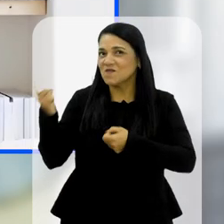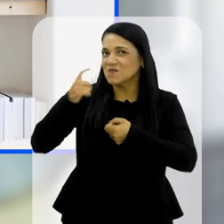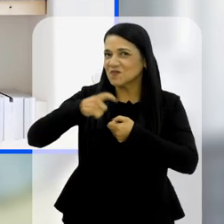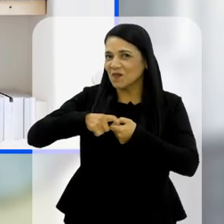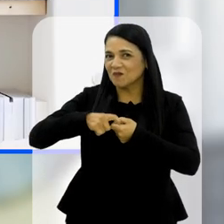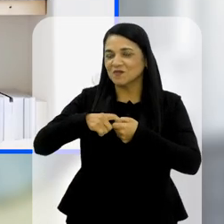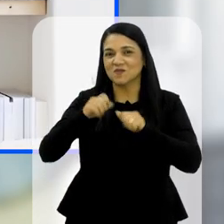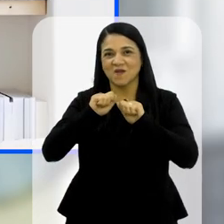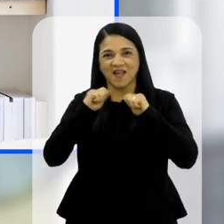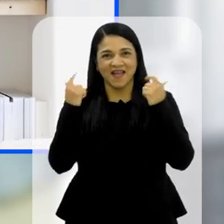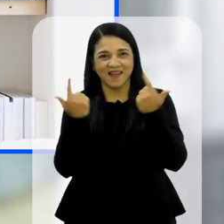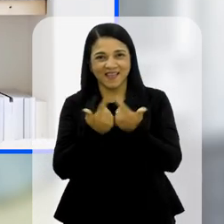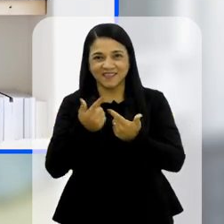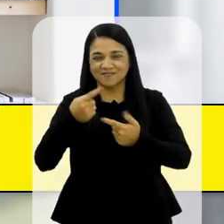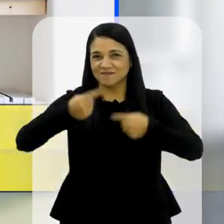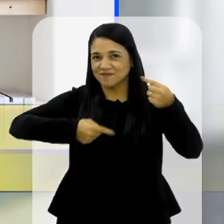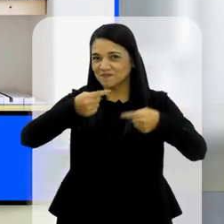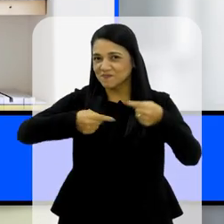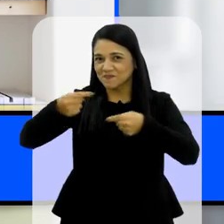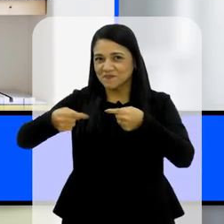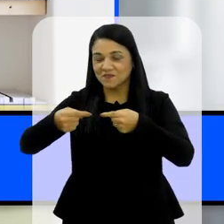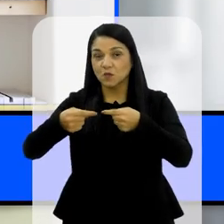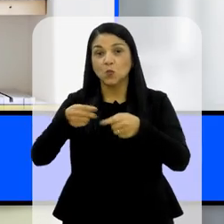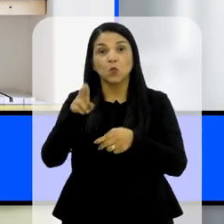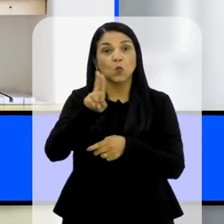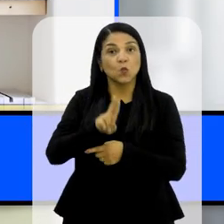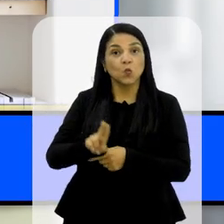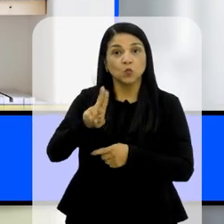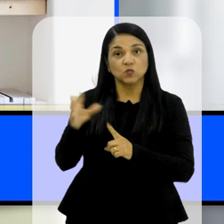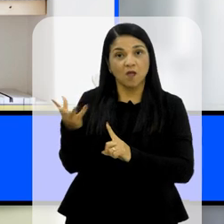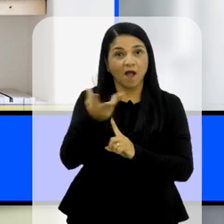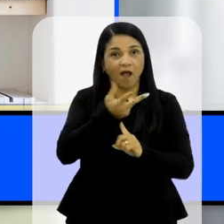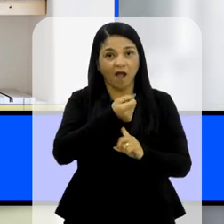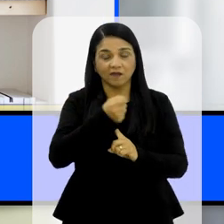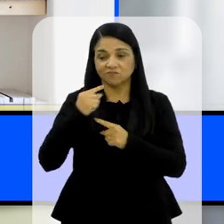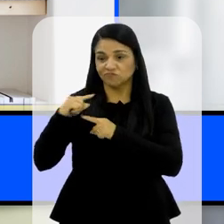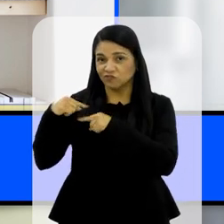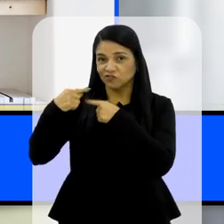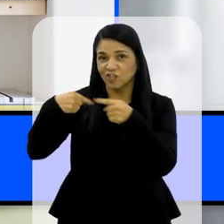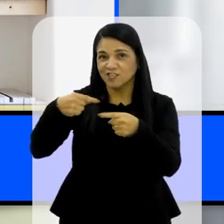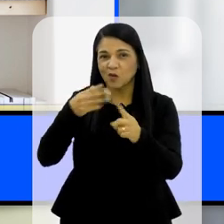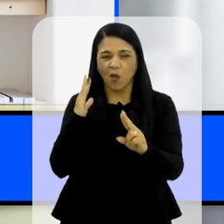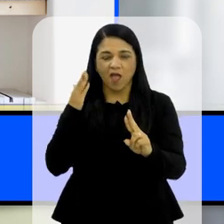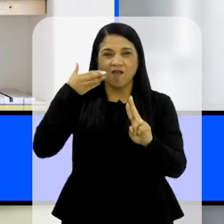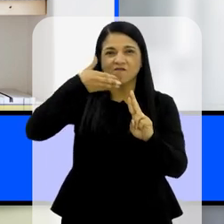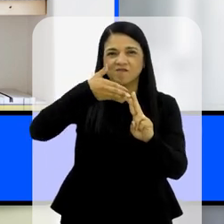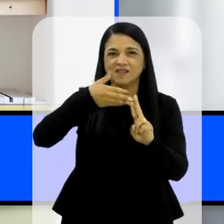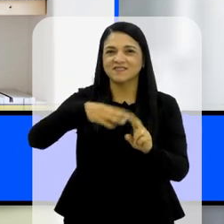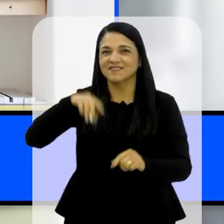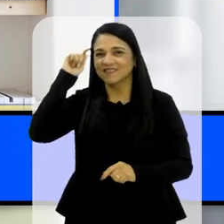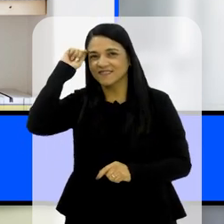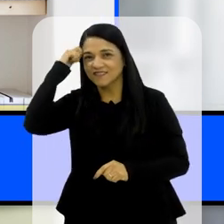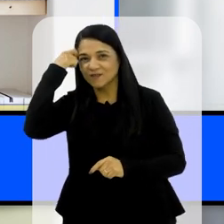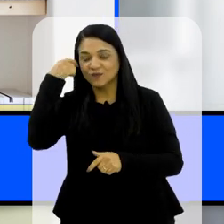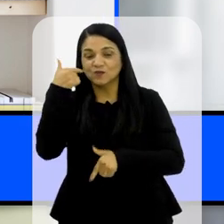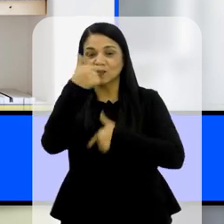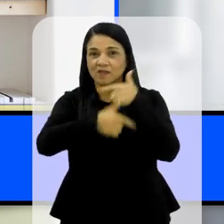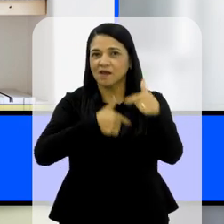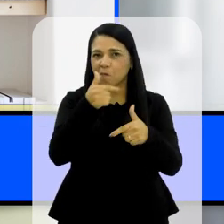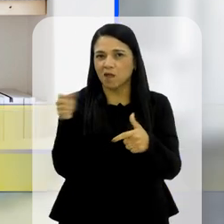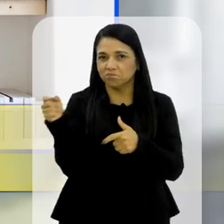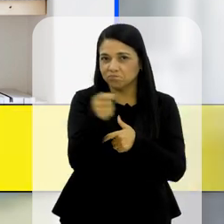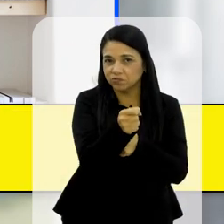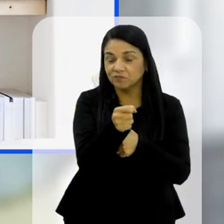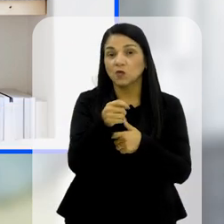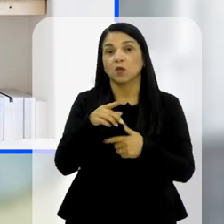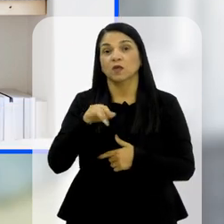Estamos de volta e no Alerj Debate de hoje falamos sobre o uso da arte para a geração de referências negras no mercado de trabalho.